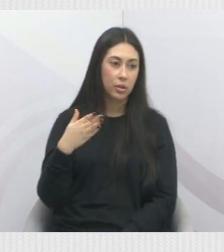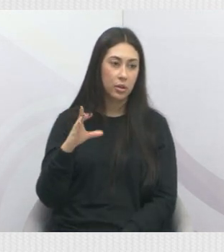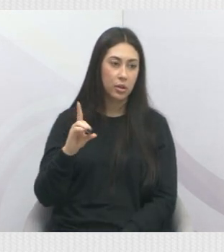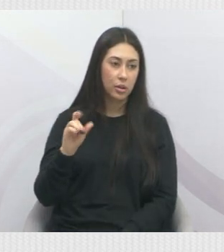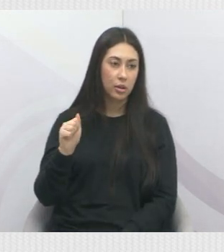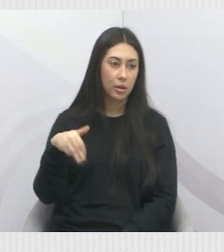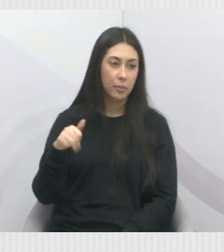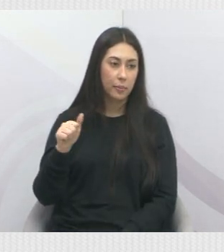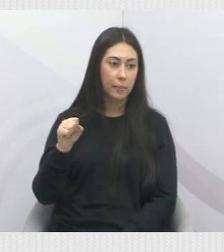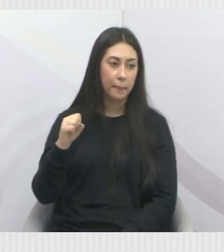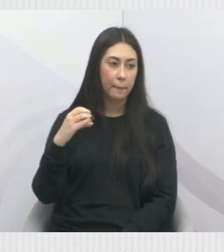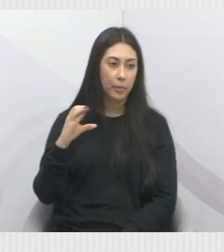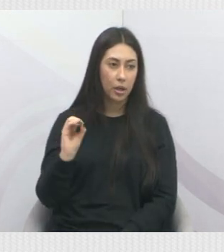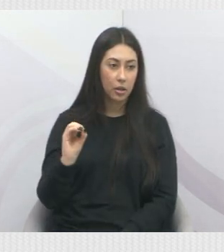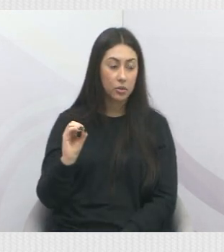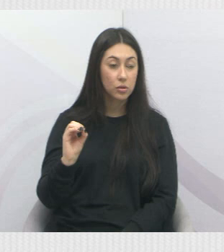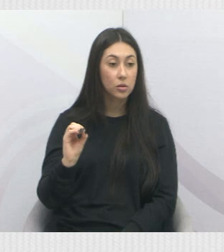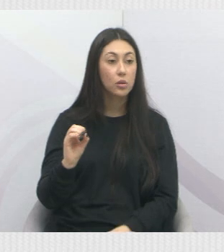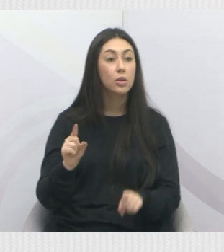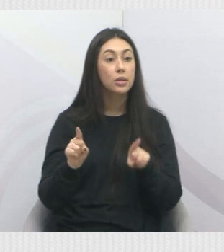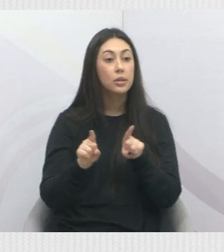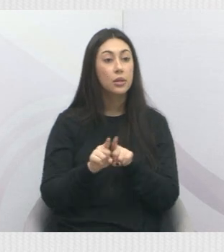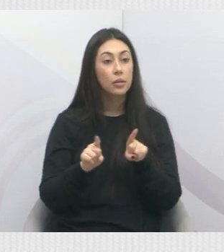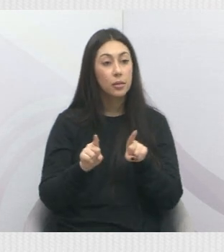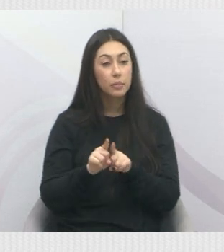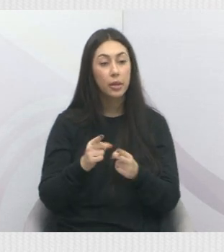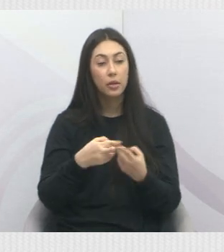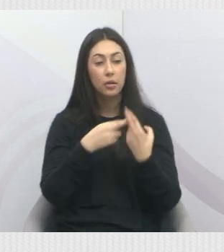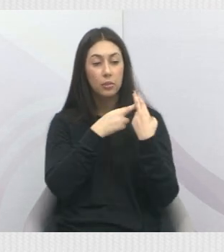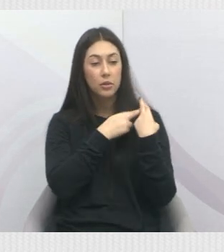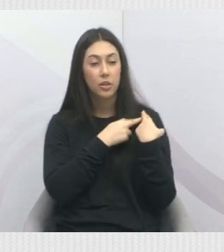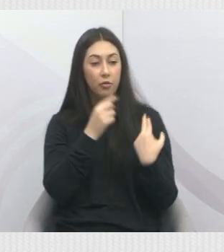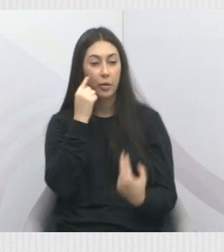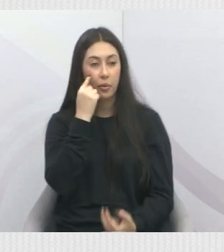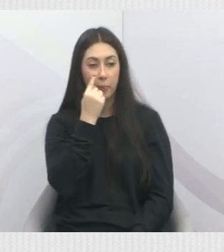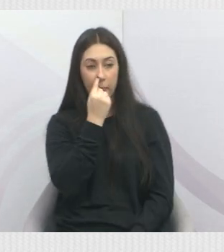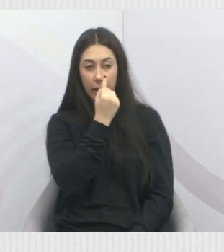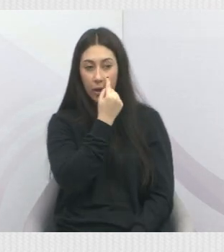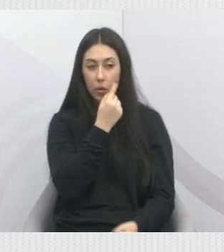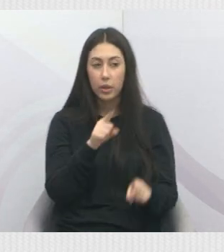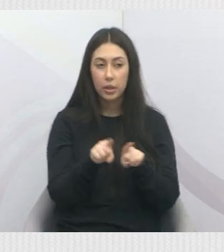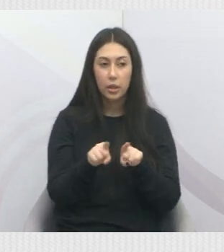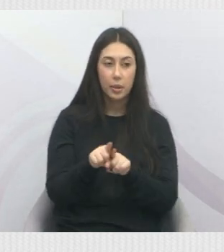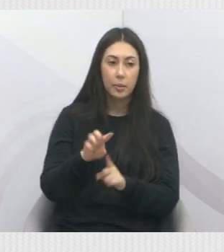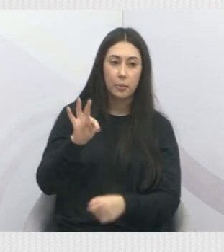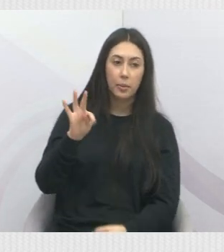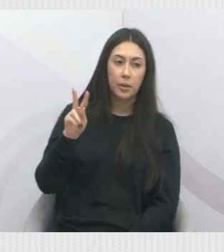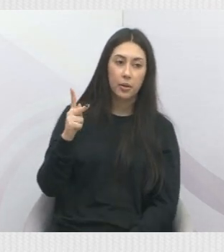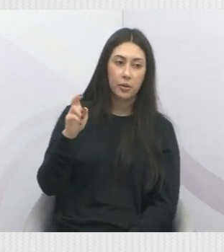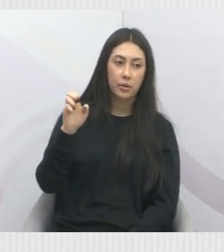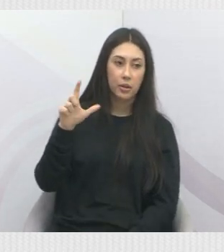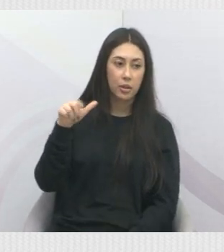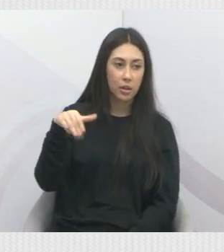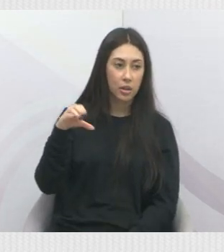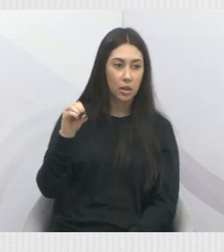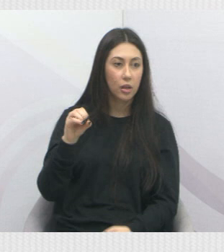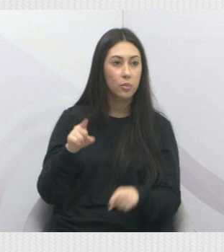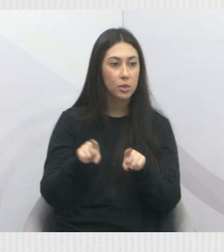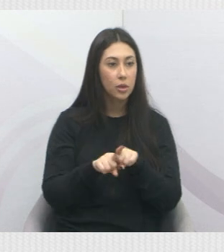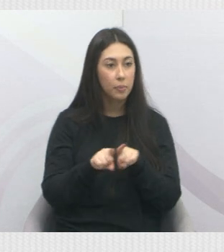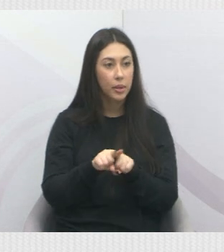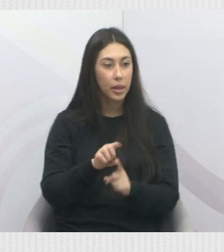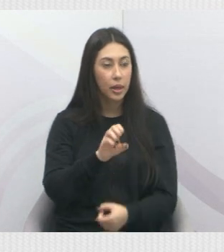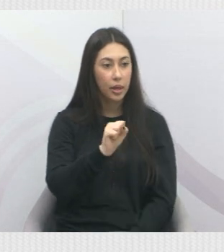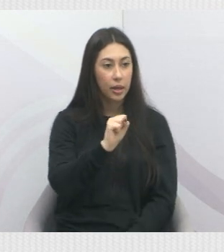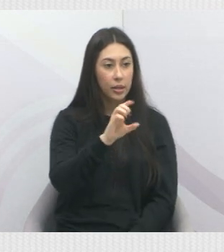gerencia a UPA Dr. Telmo, bem como a UPA Meia Lua, a SPDM, que gerencia o SIM, e o Centro de